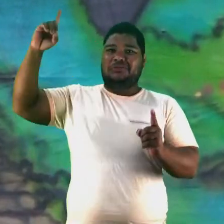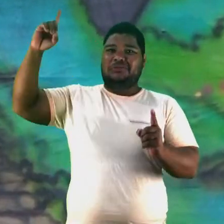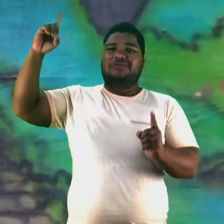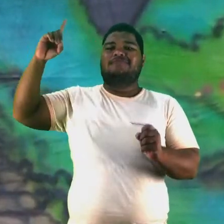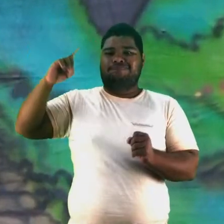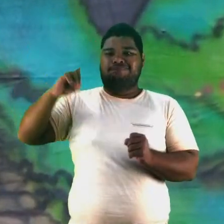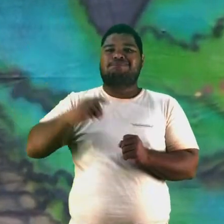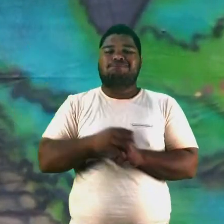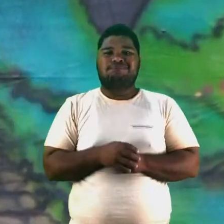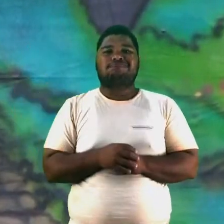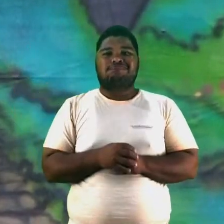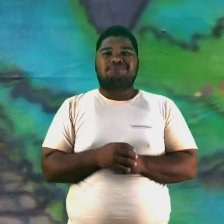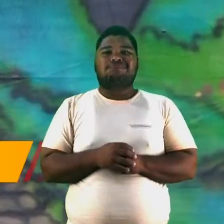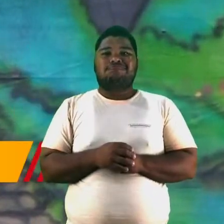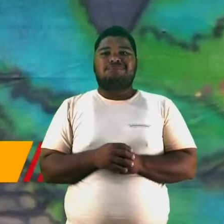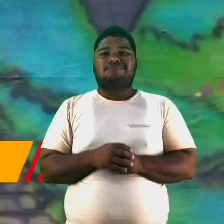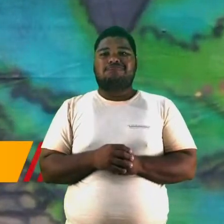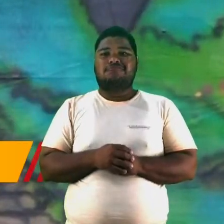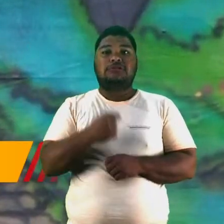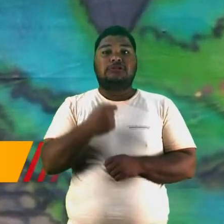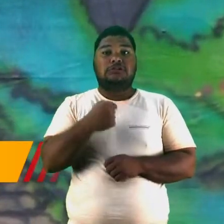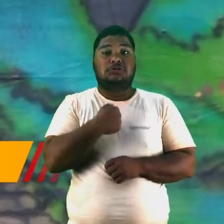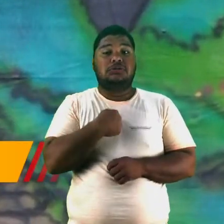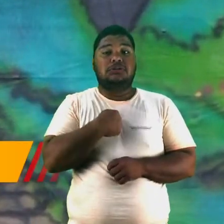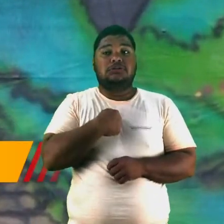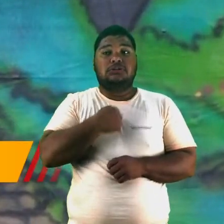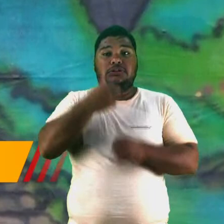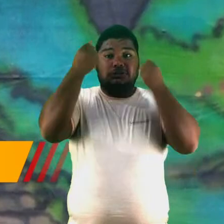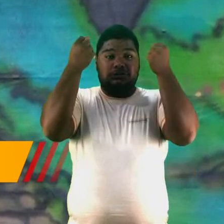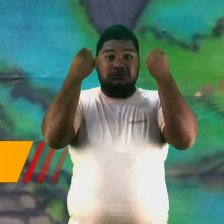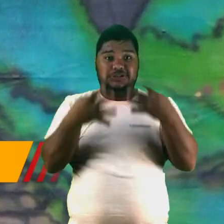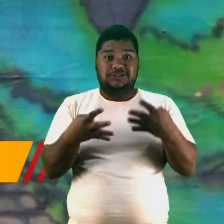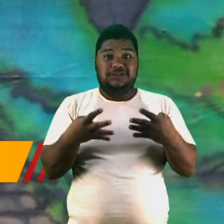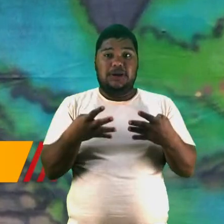Deixa eu explicar para você isso aqui melhor.